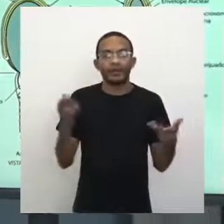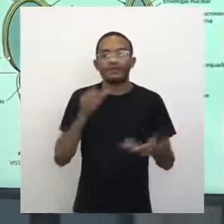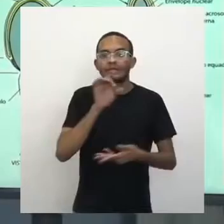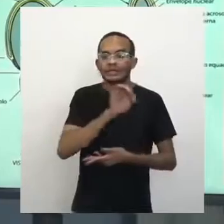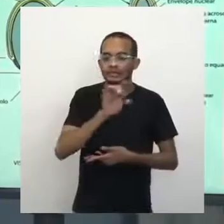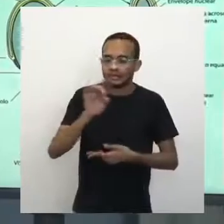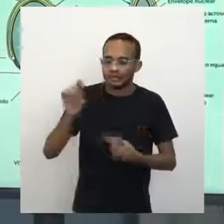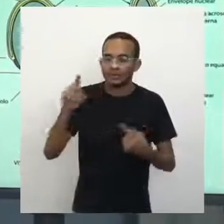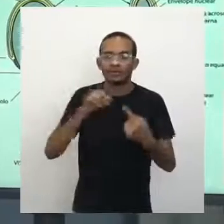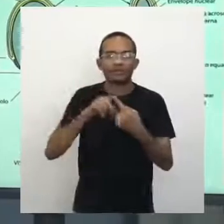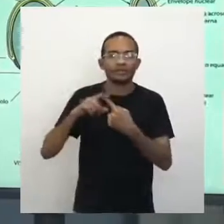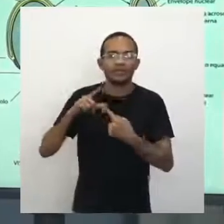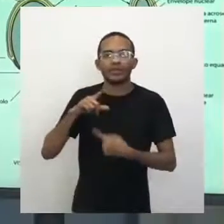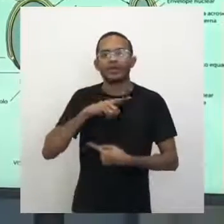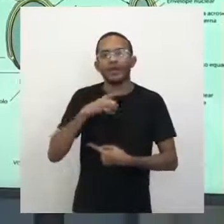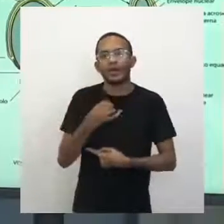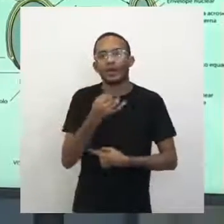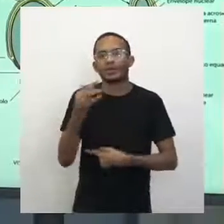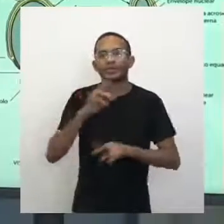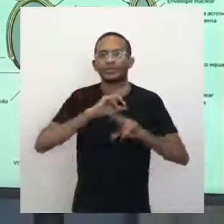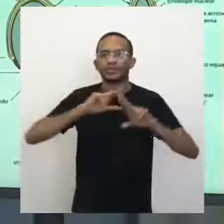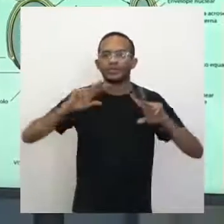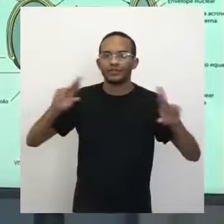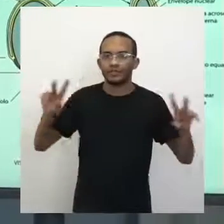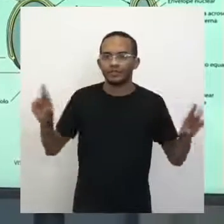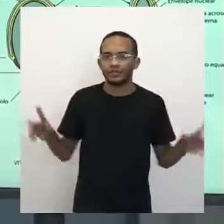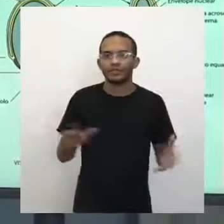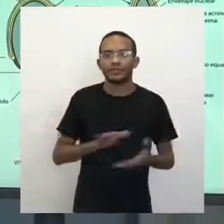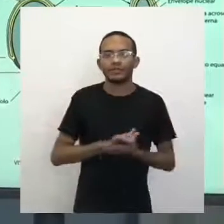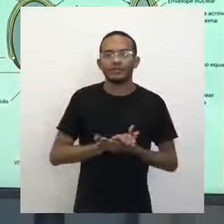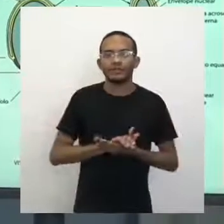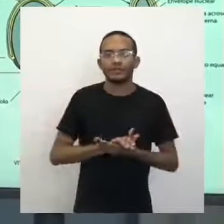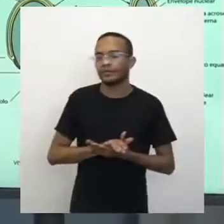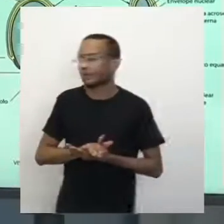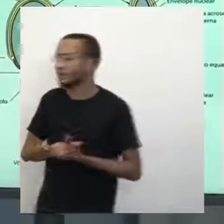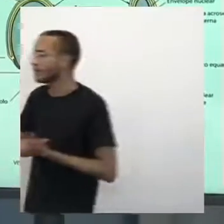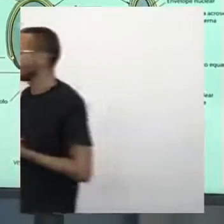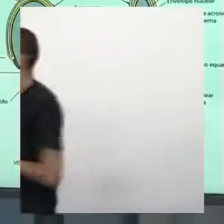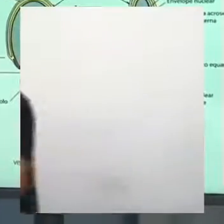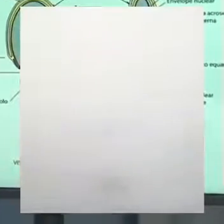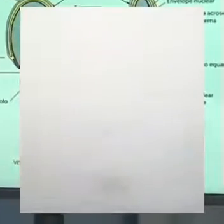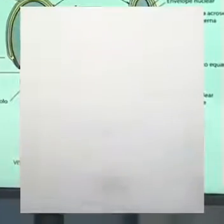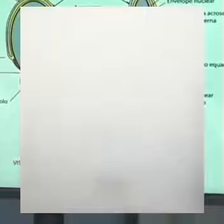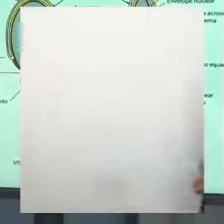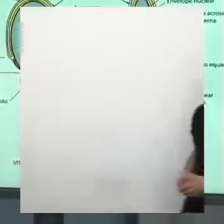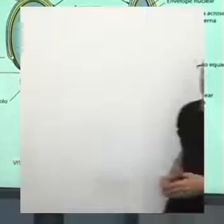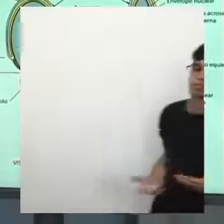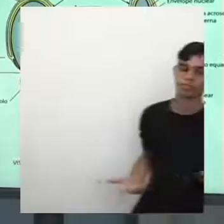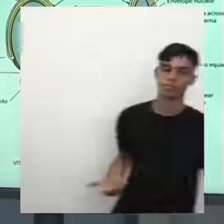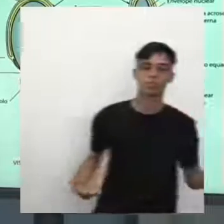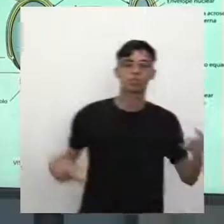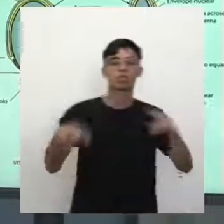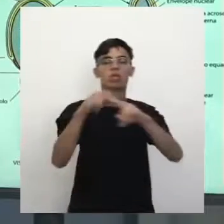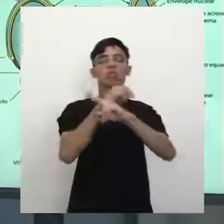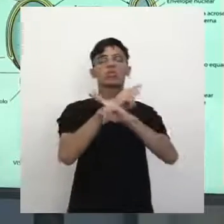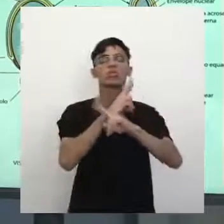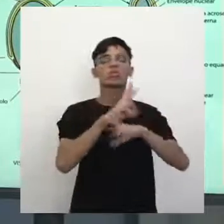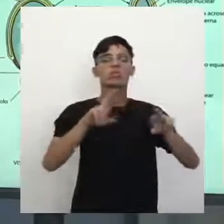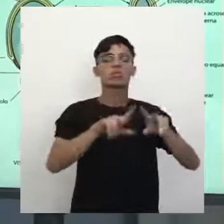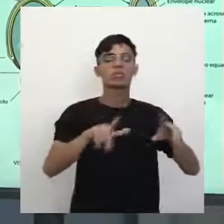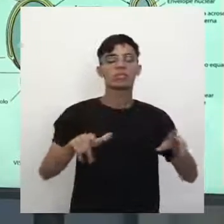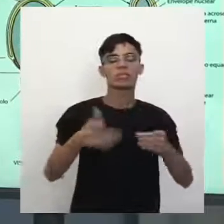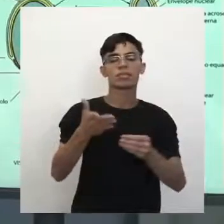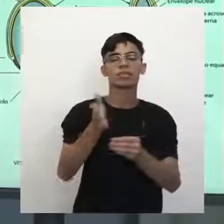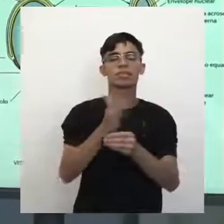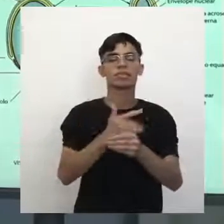cada espécie vai ter uma quantidade diferente aí de cromossomos. Já já a gente vai falar da batata aí que tem 90